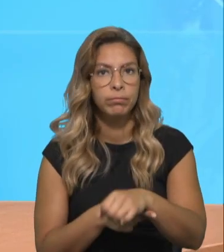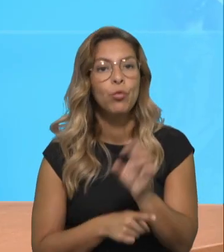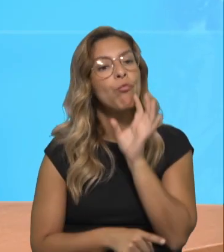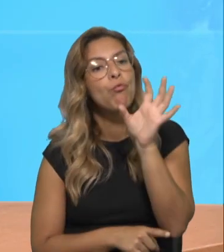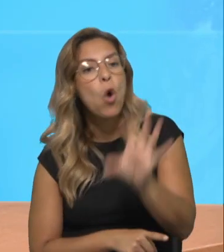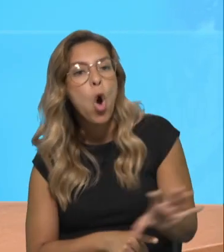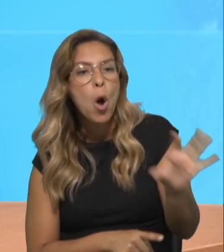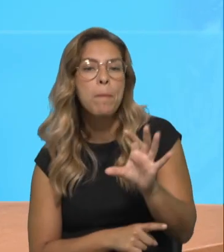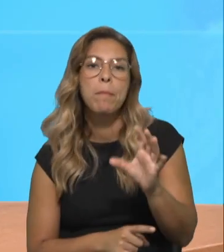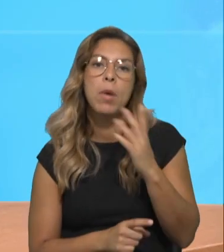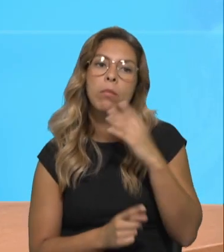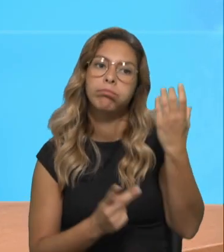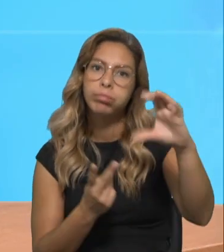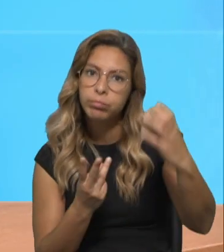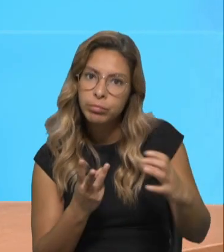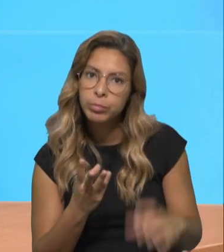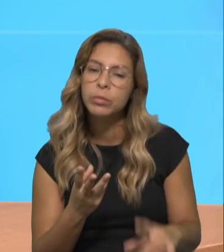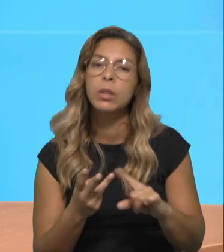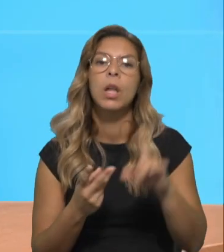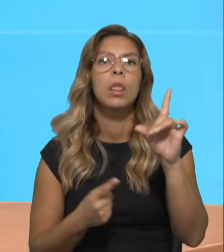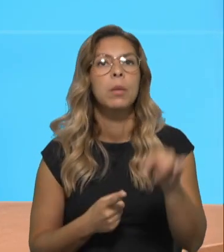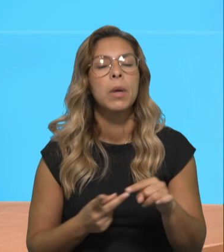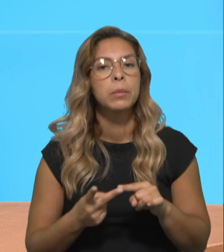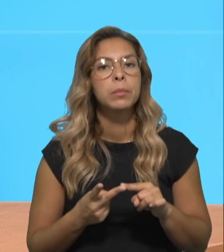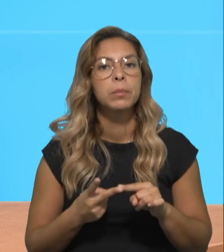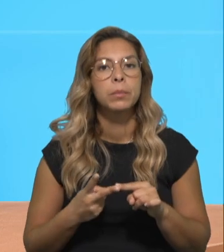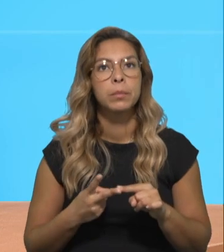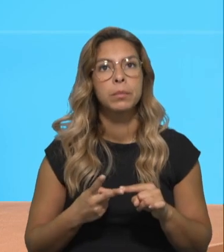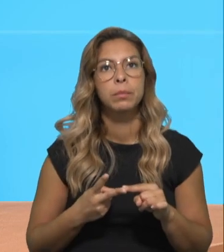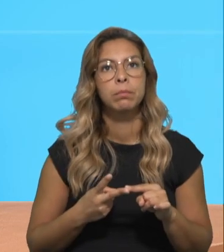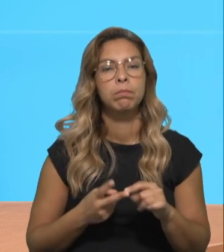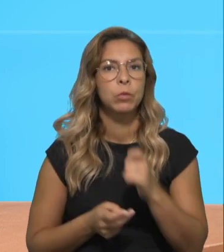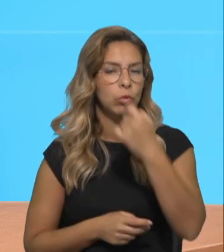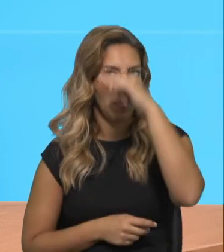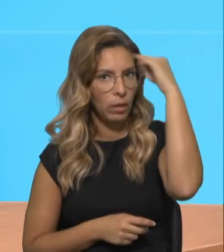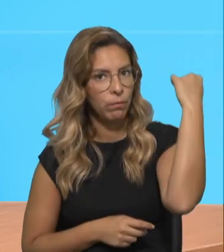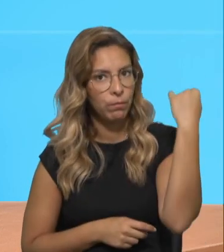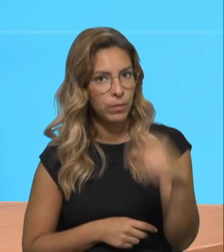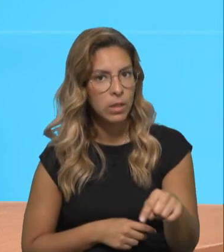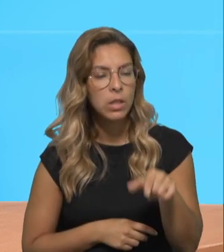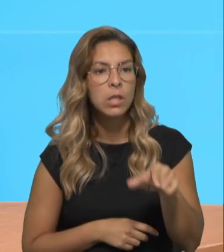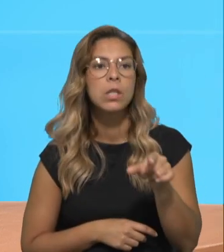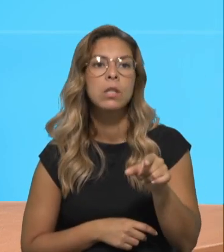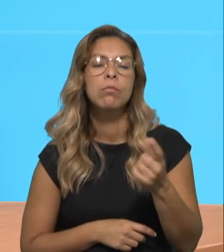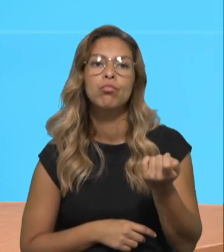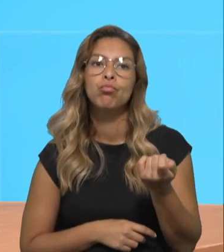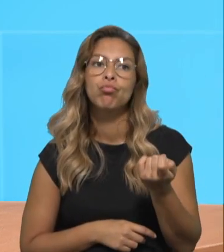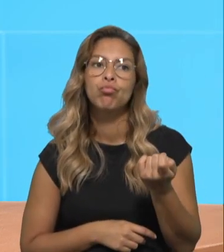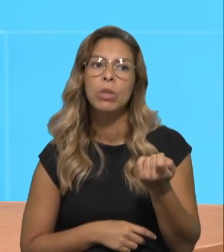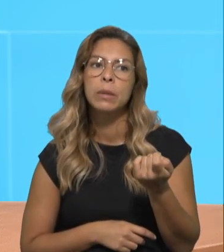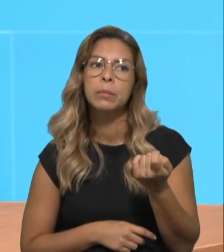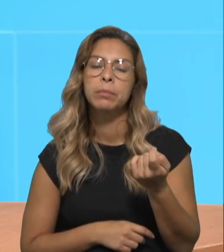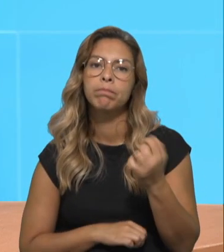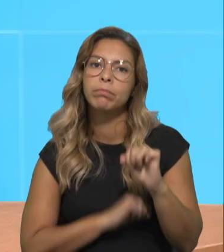são publicados. Há ainda uma dificuldade em perceber que